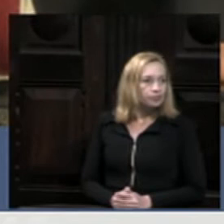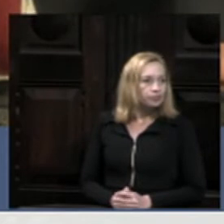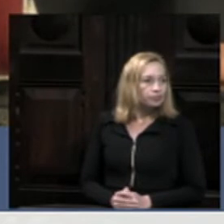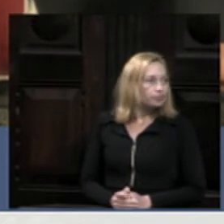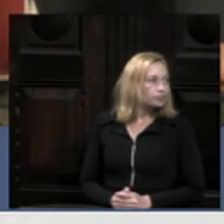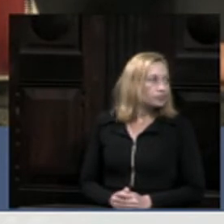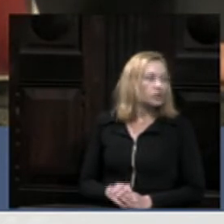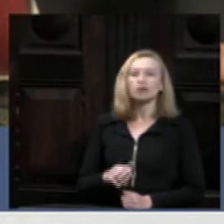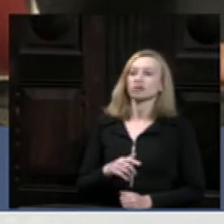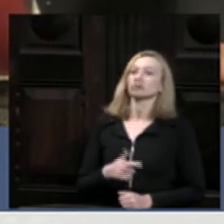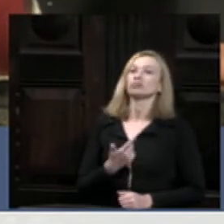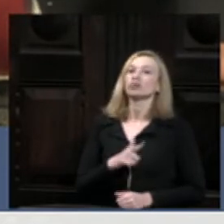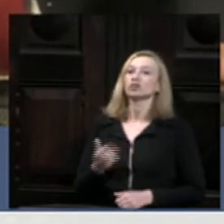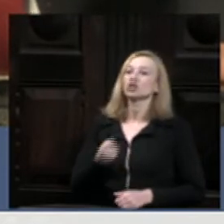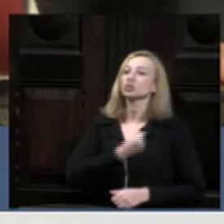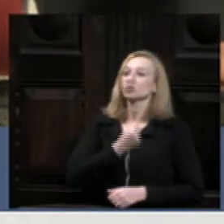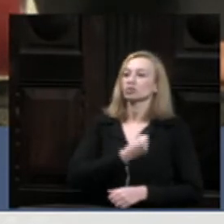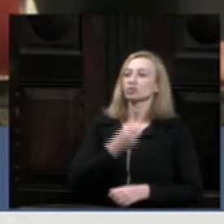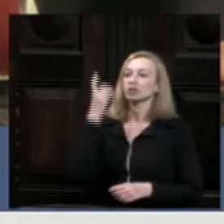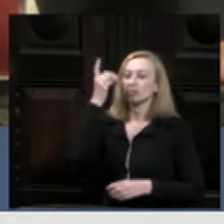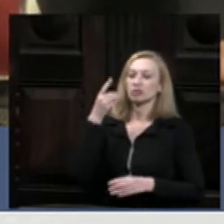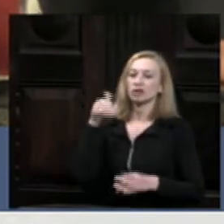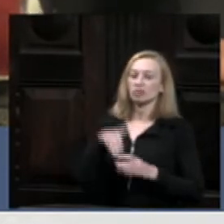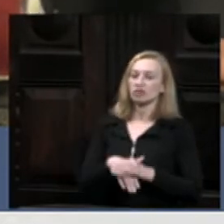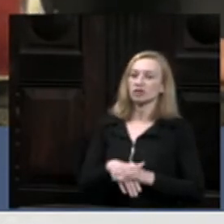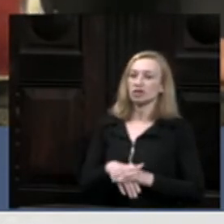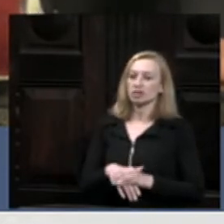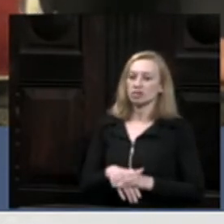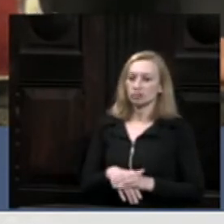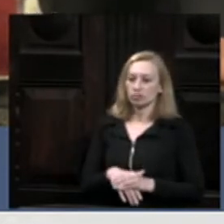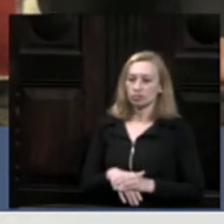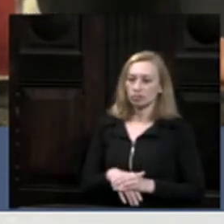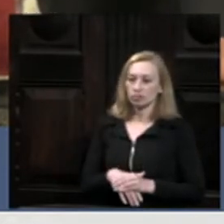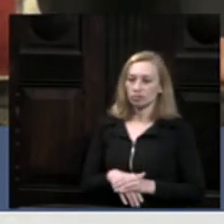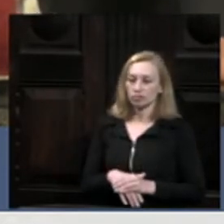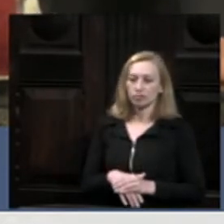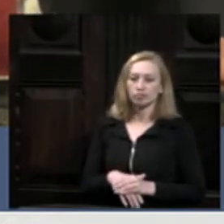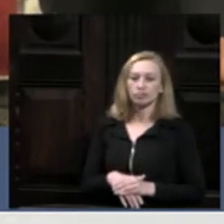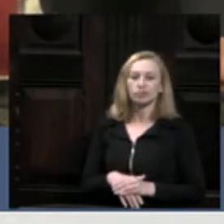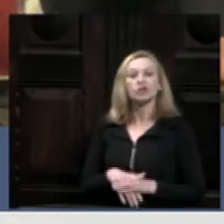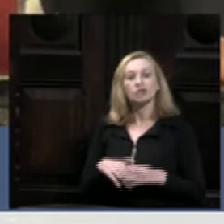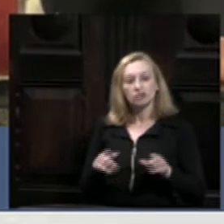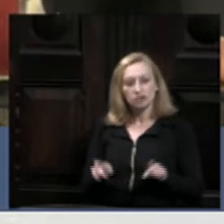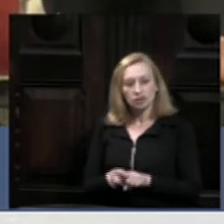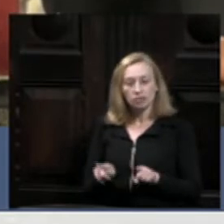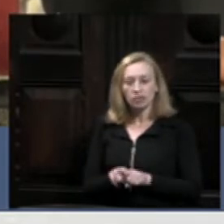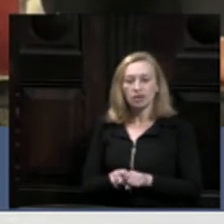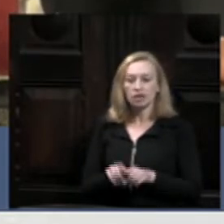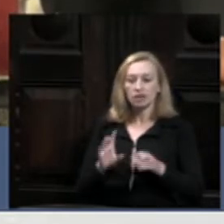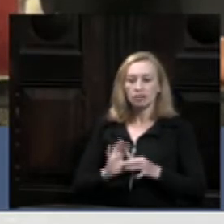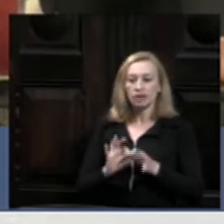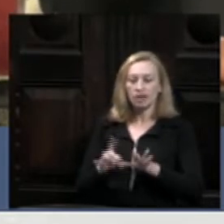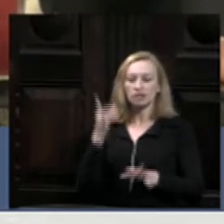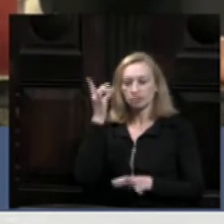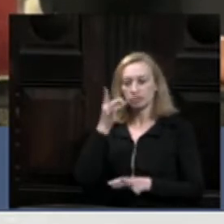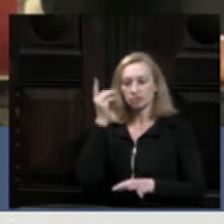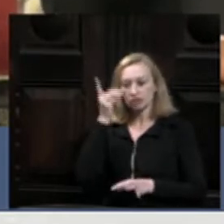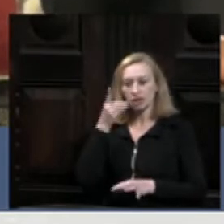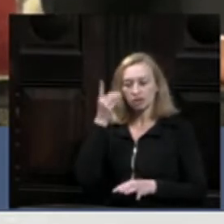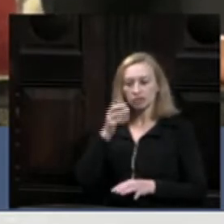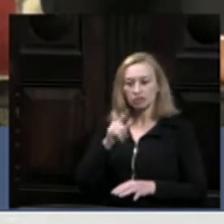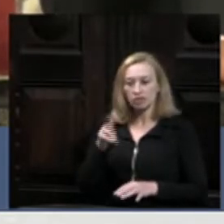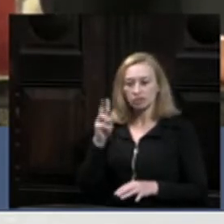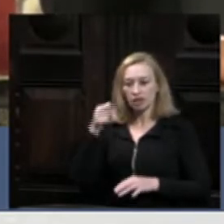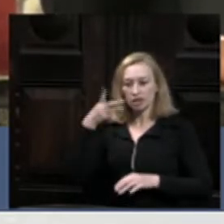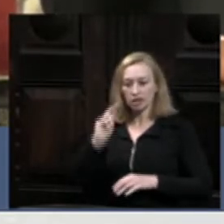Não há quórum para deliberação, projeto 413, que também foi concedido com a autoria para o deputado Valdec Carneiro. Em discussão única, projeto de